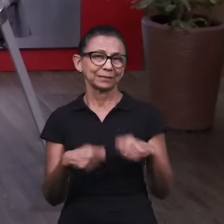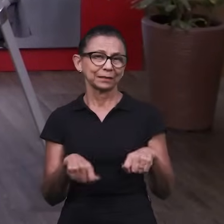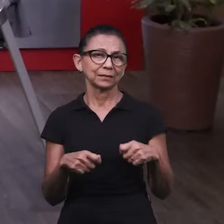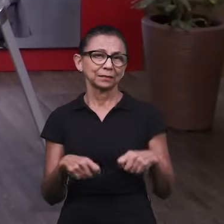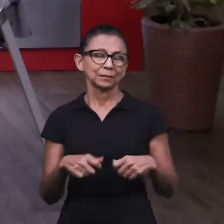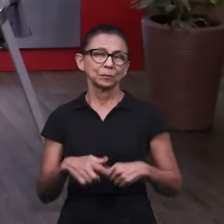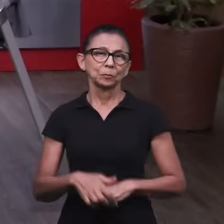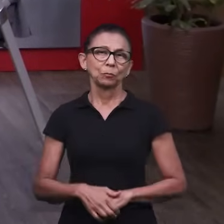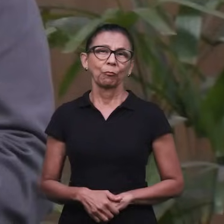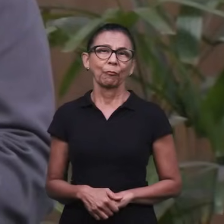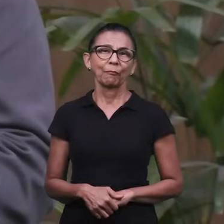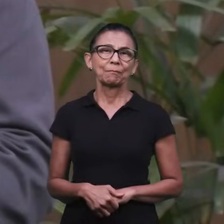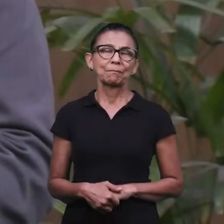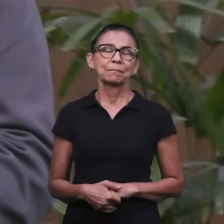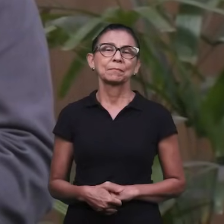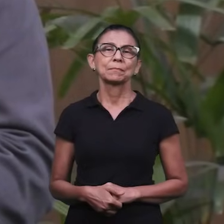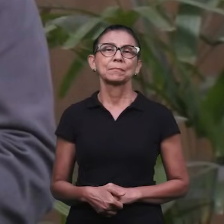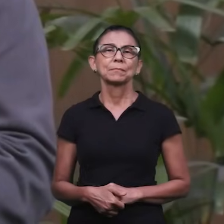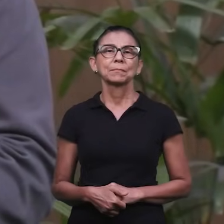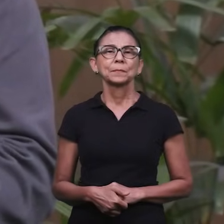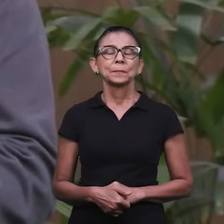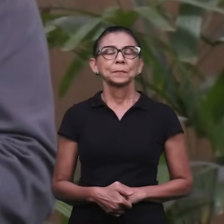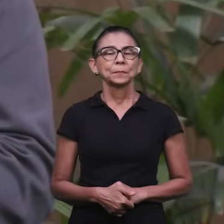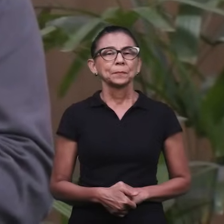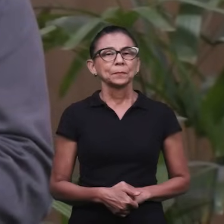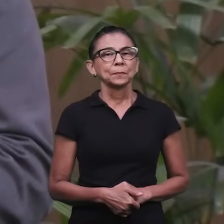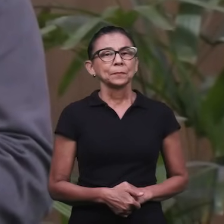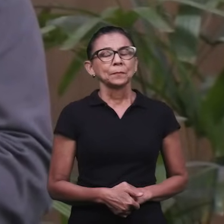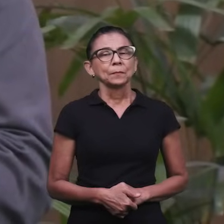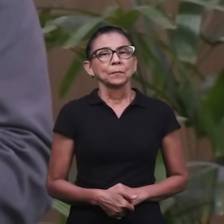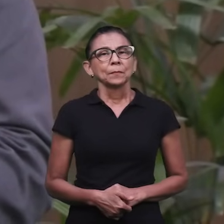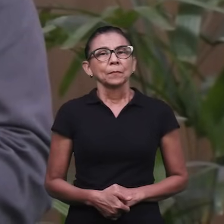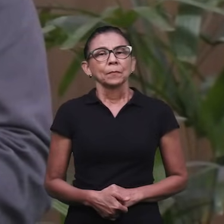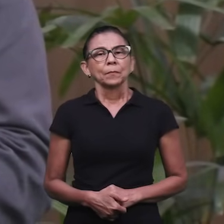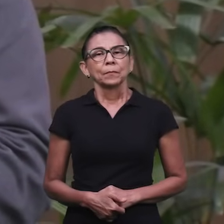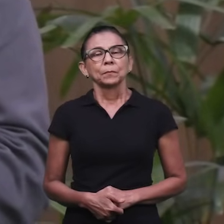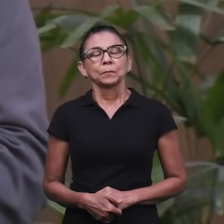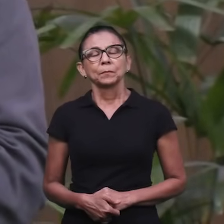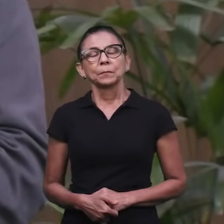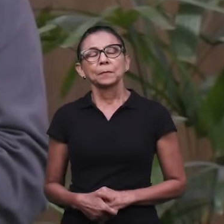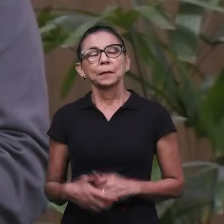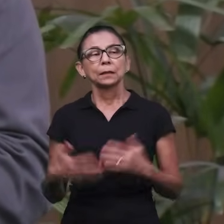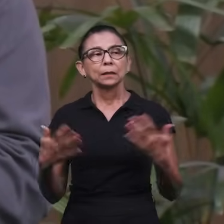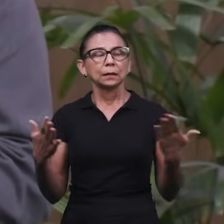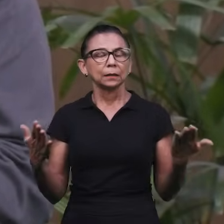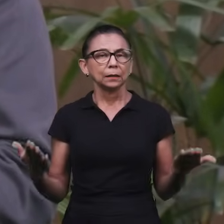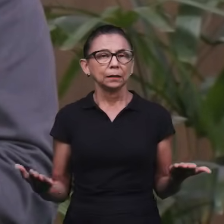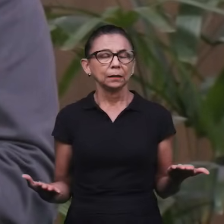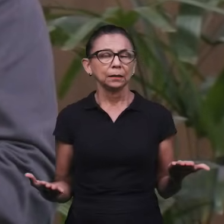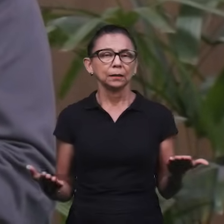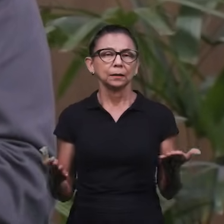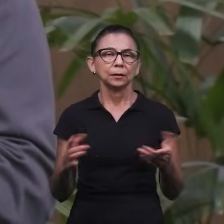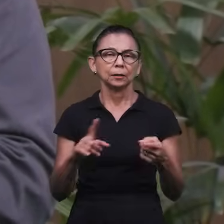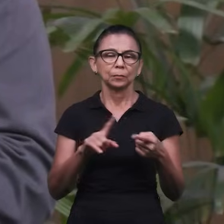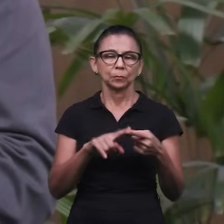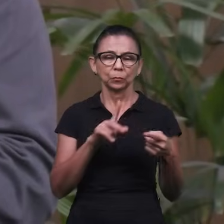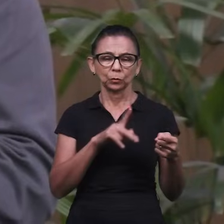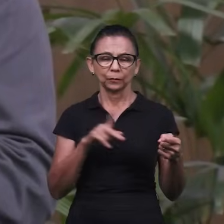Como que ocorre, Tiago, a colaboração entre professores,